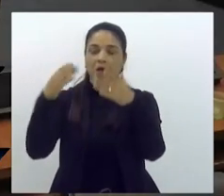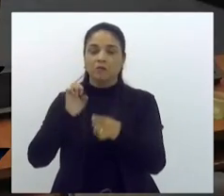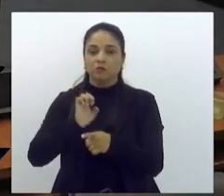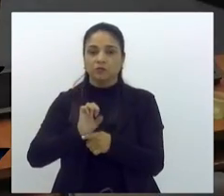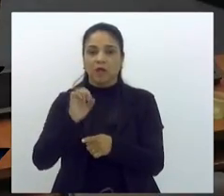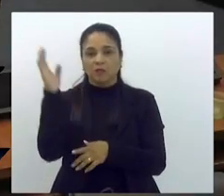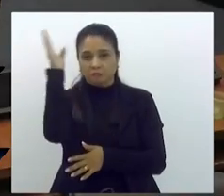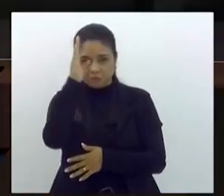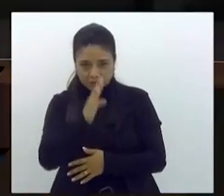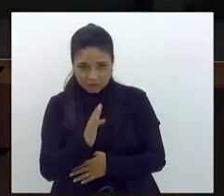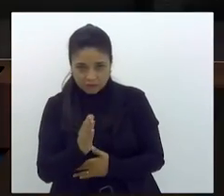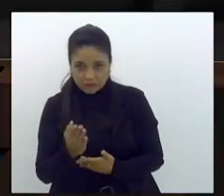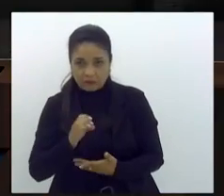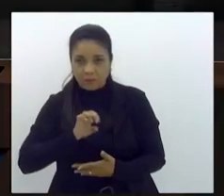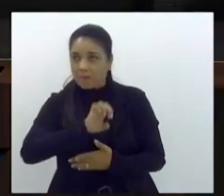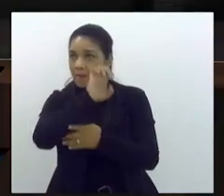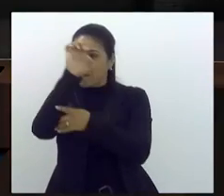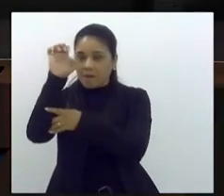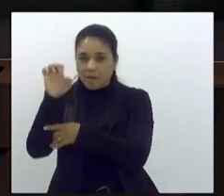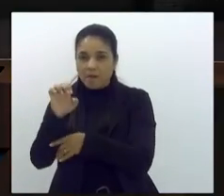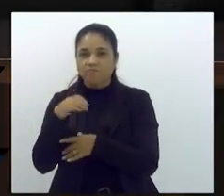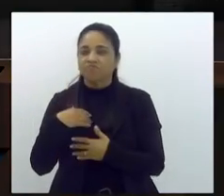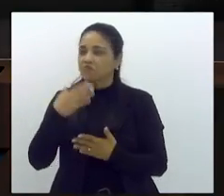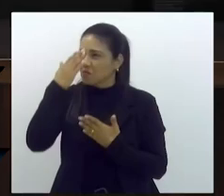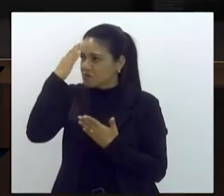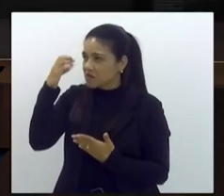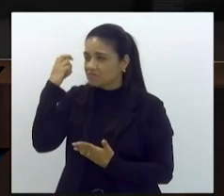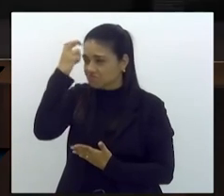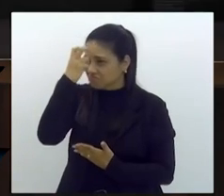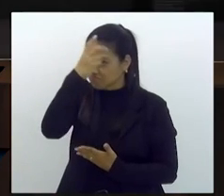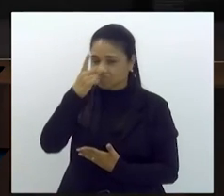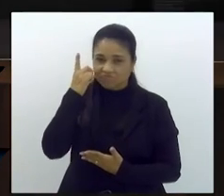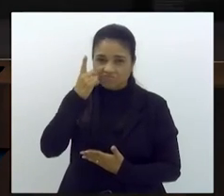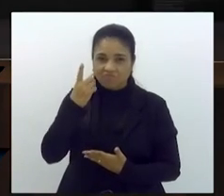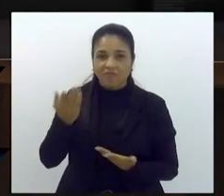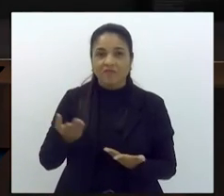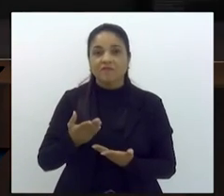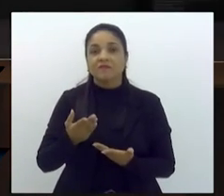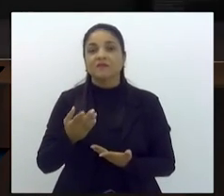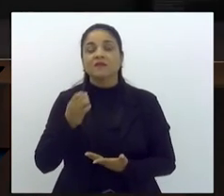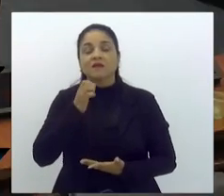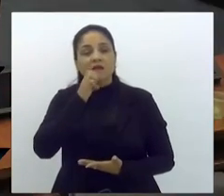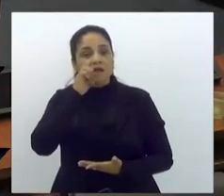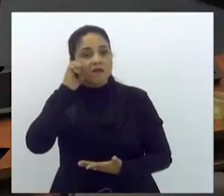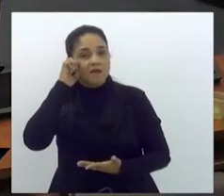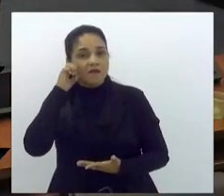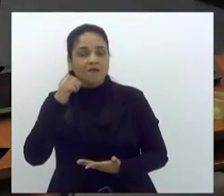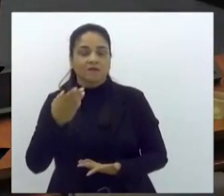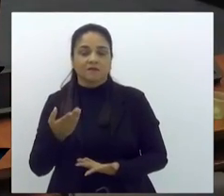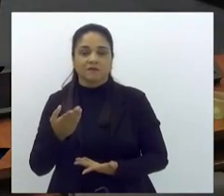Obrigado deputada Verônica a próxima é a deputada Érica takimoto